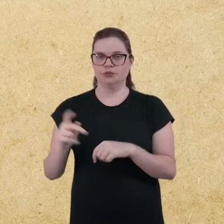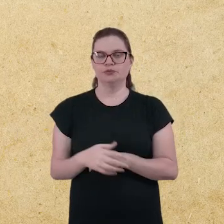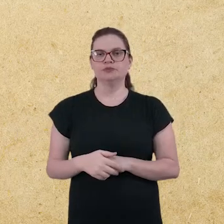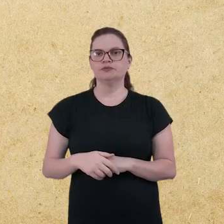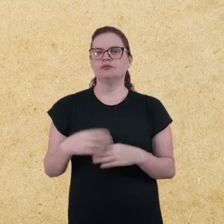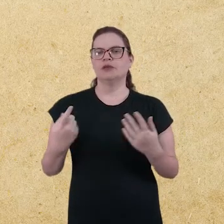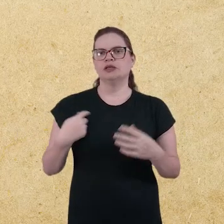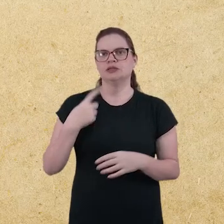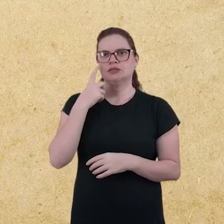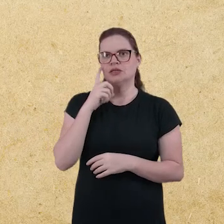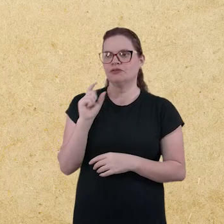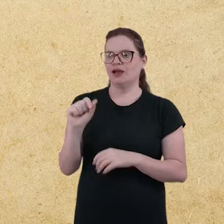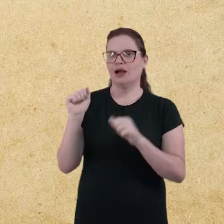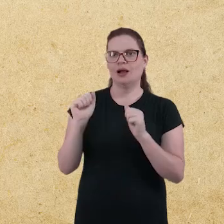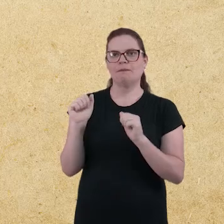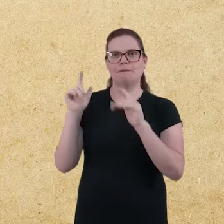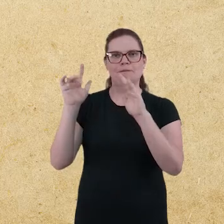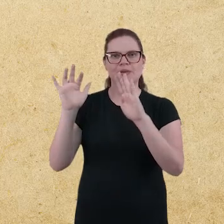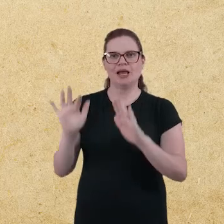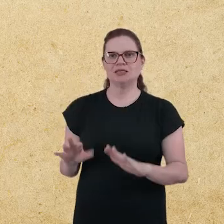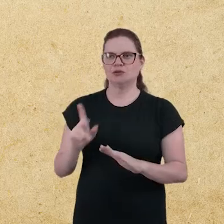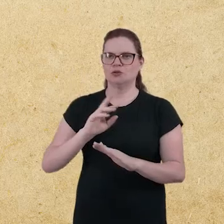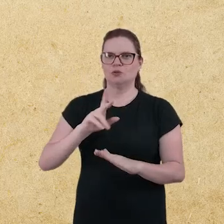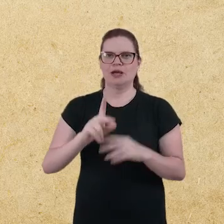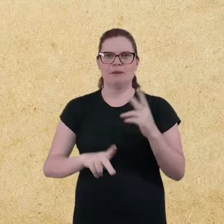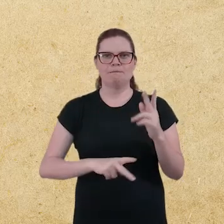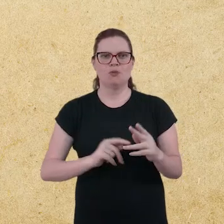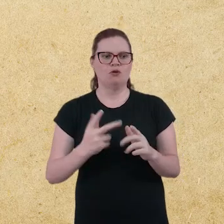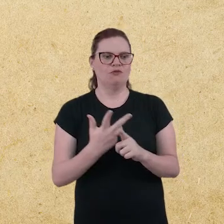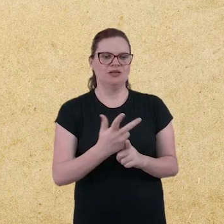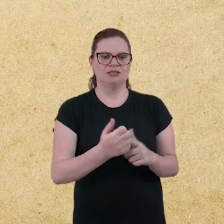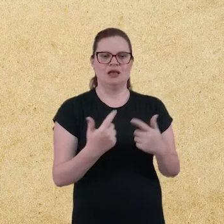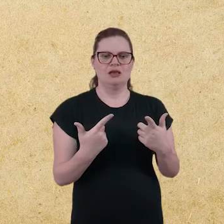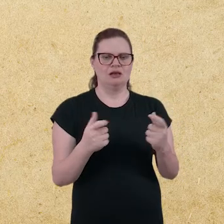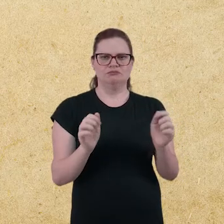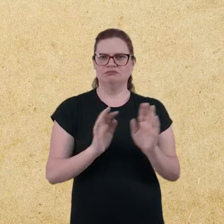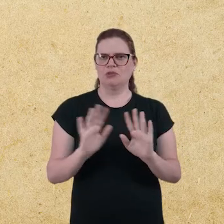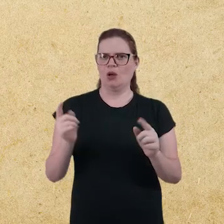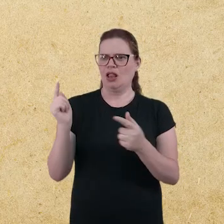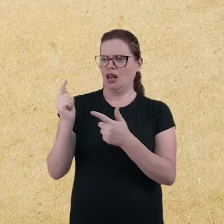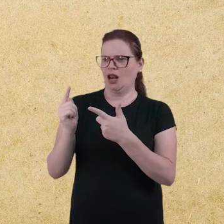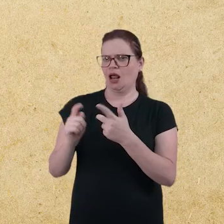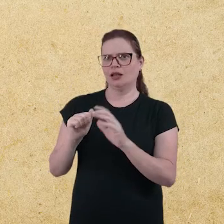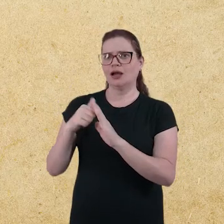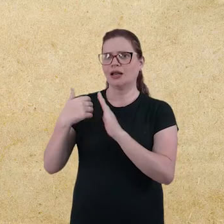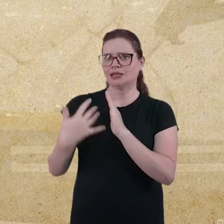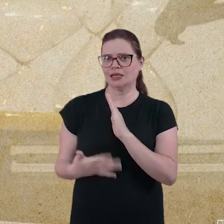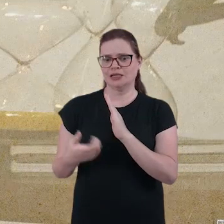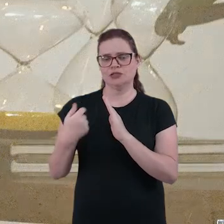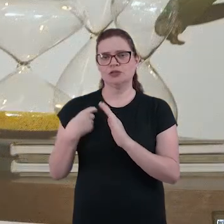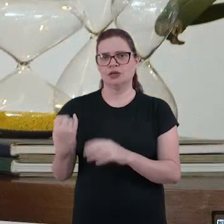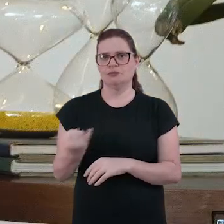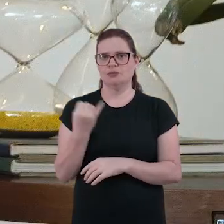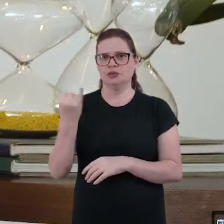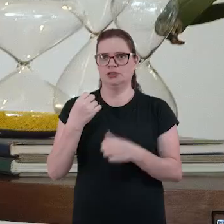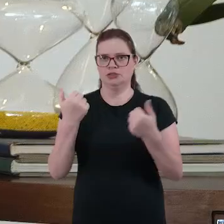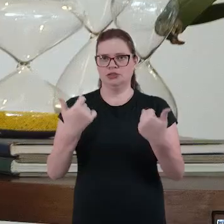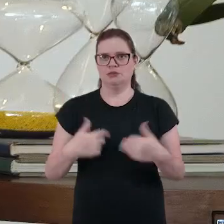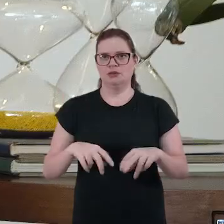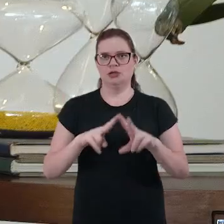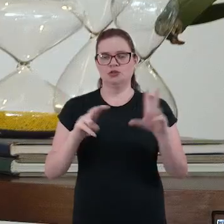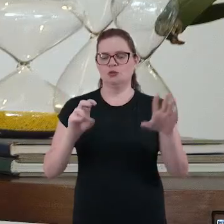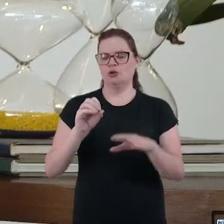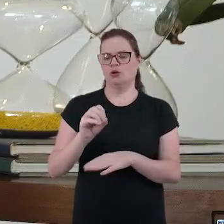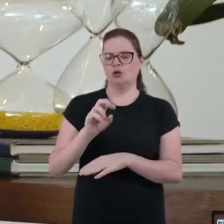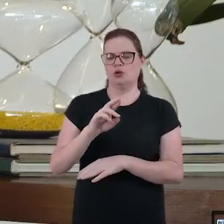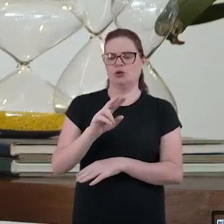né, servirá ao menor. E é importante aqui a gente fazer algumas colocações. Primeiro, o